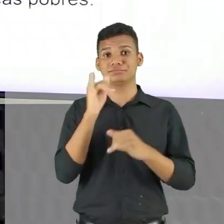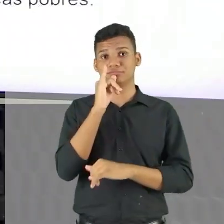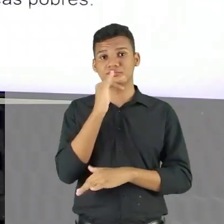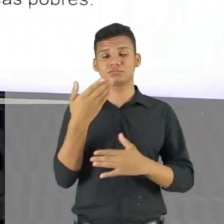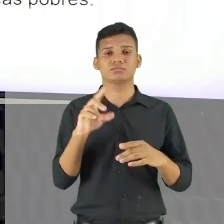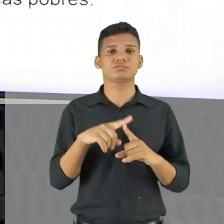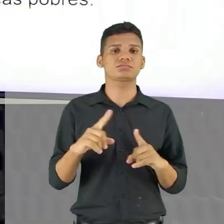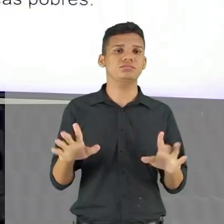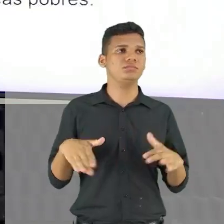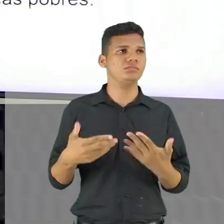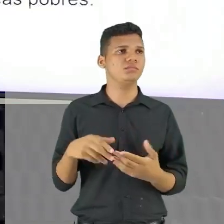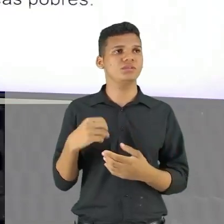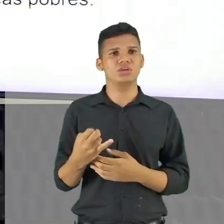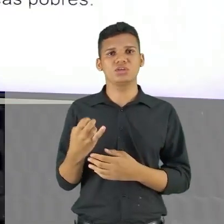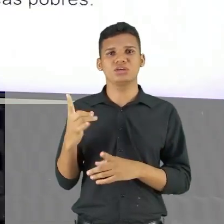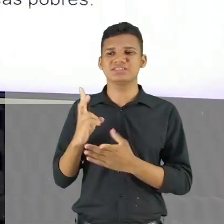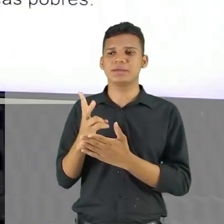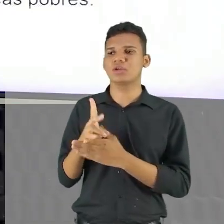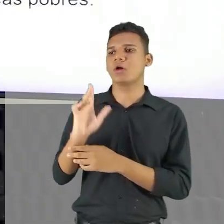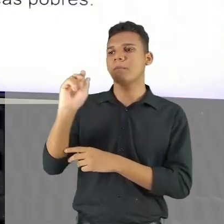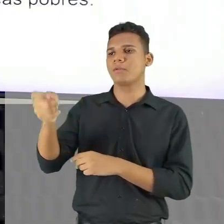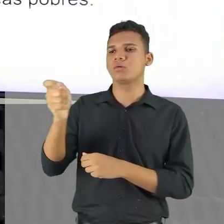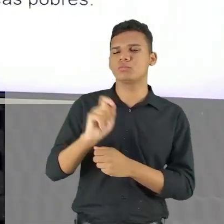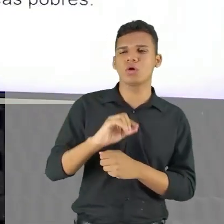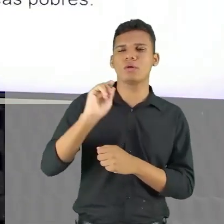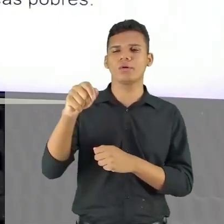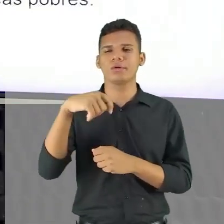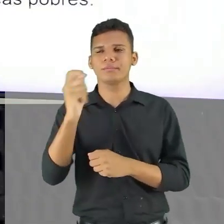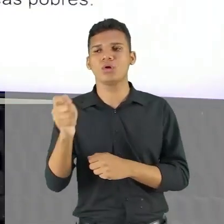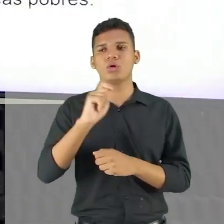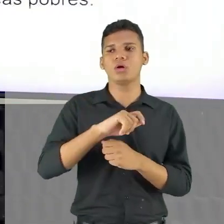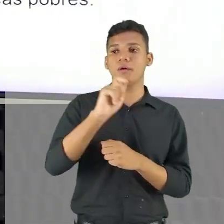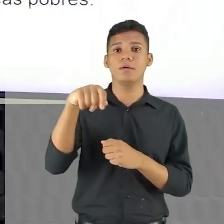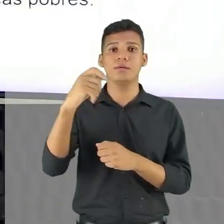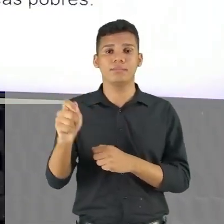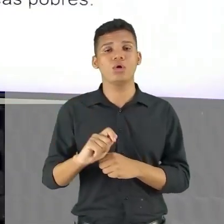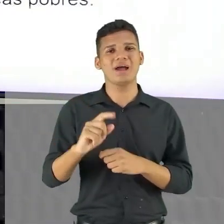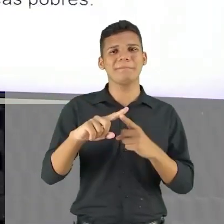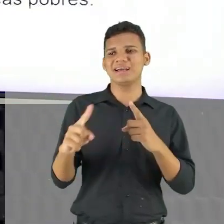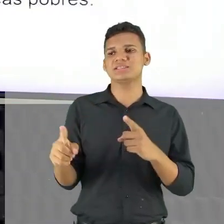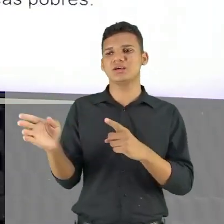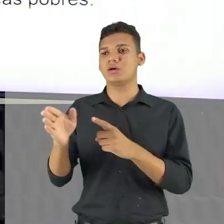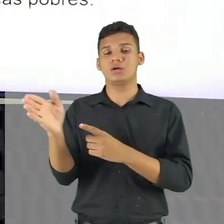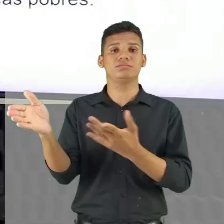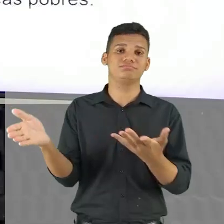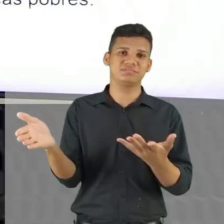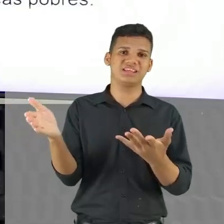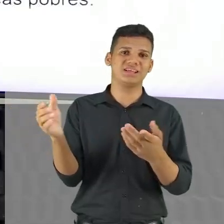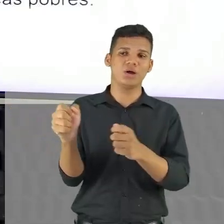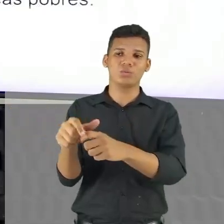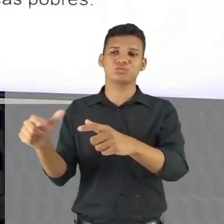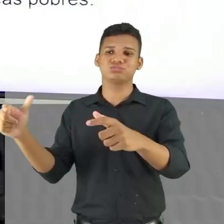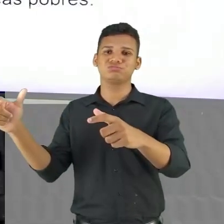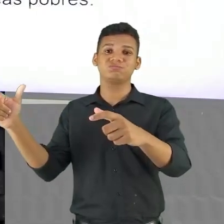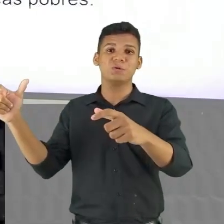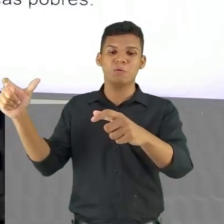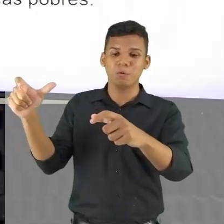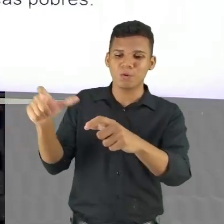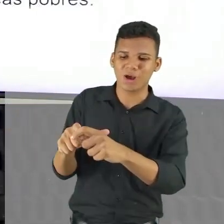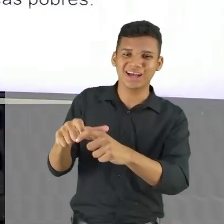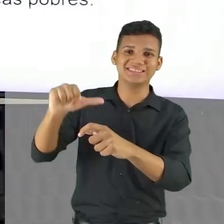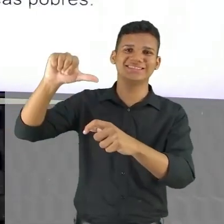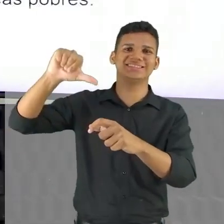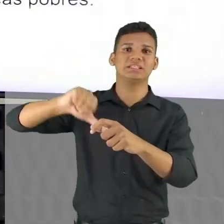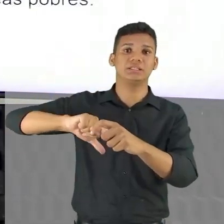uma velocidade muito mais intensa do que a Terra repõe, significa dizer que em algum momento essa conta vai ficar